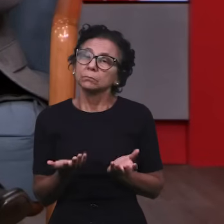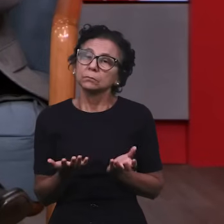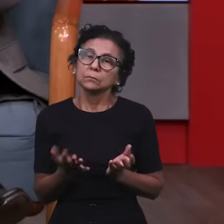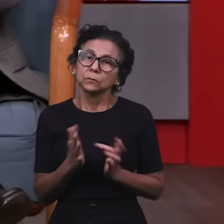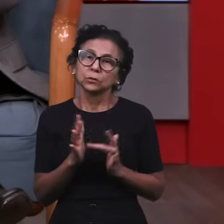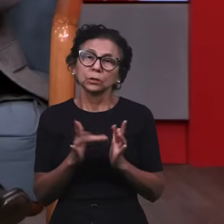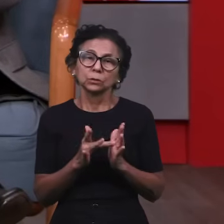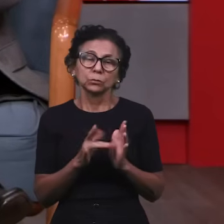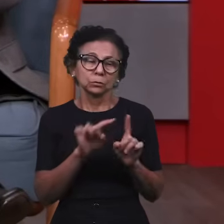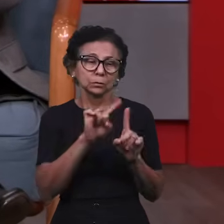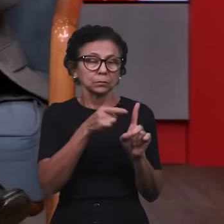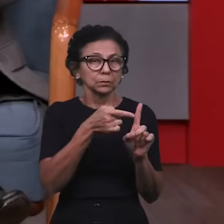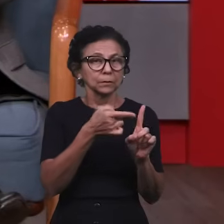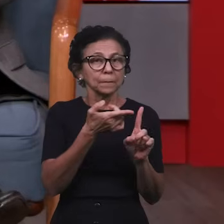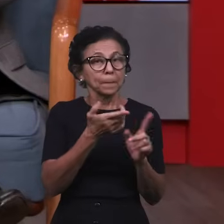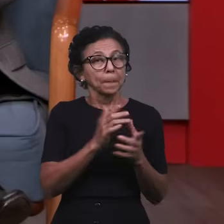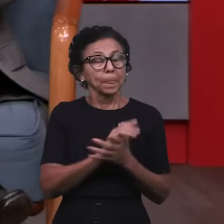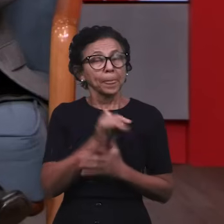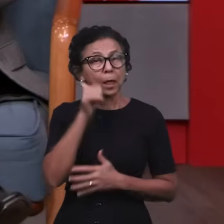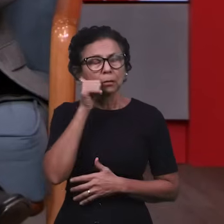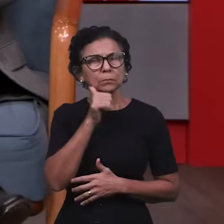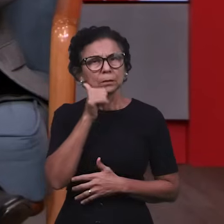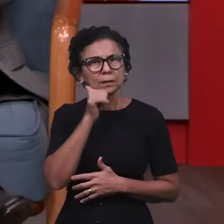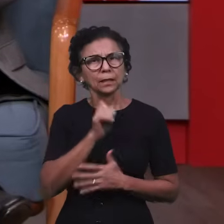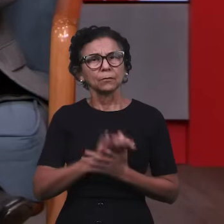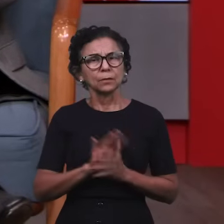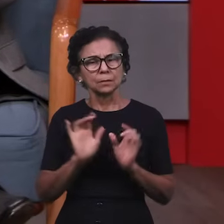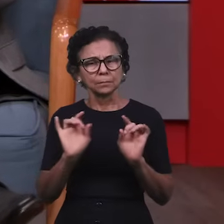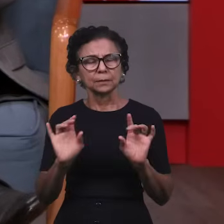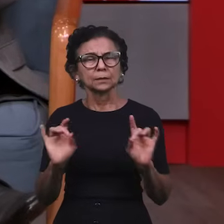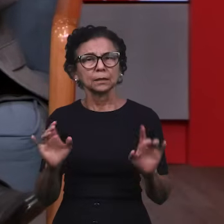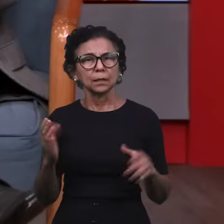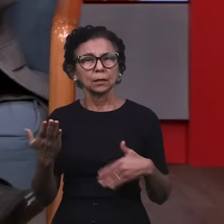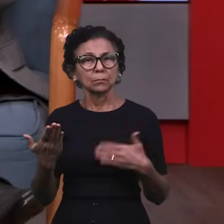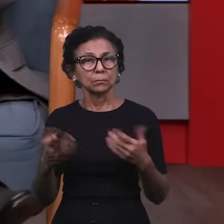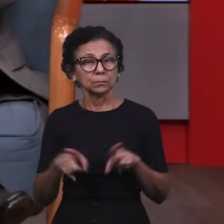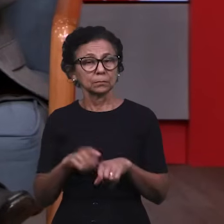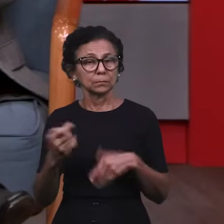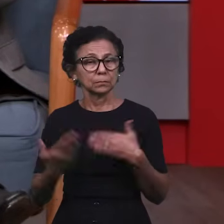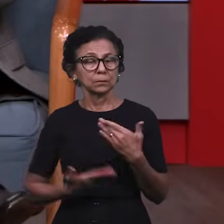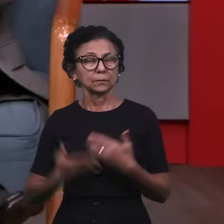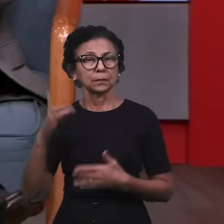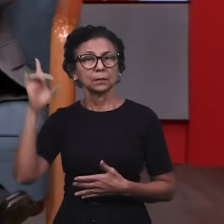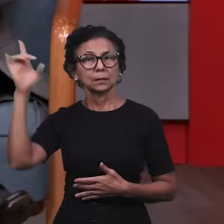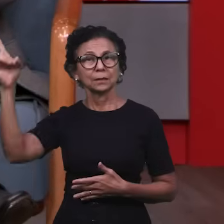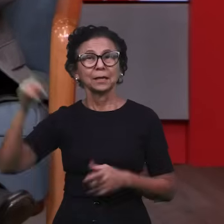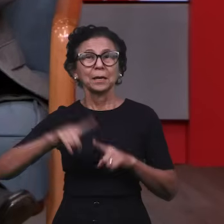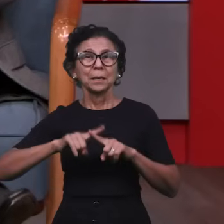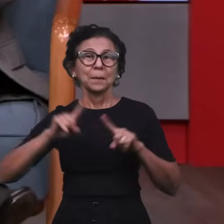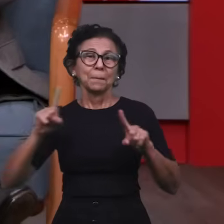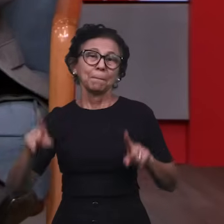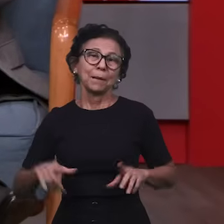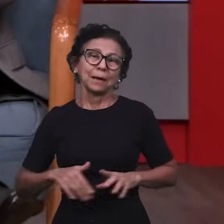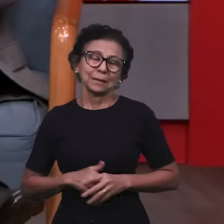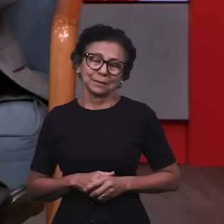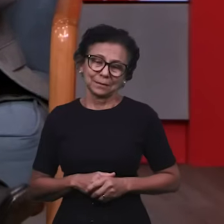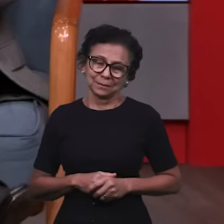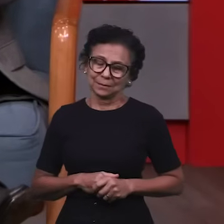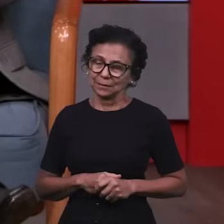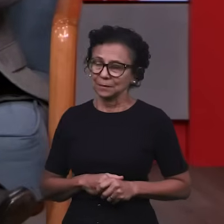Maria foi uma mulher virtuosa, serva de Deus. Só que tem um problema. Maria não é o